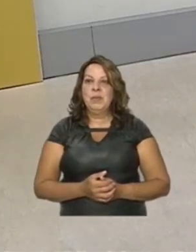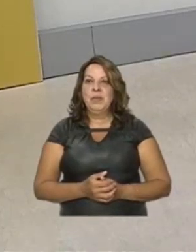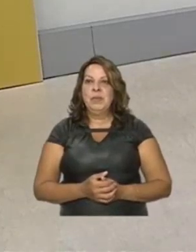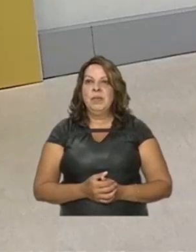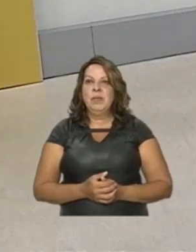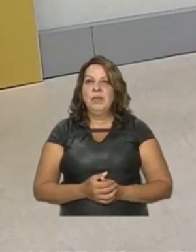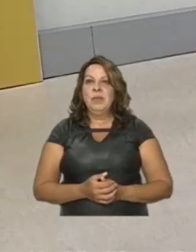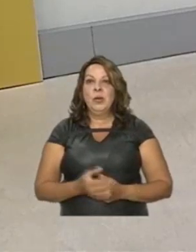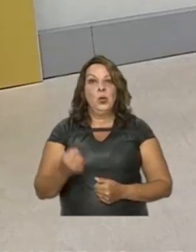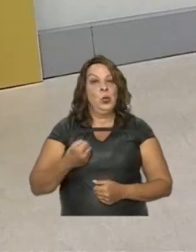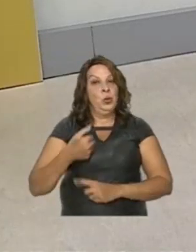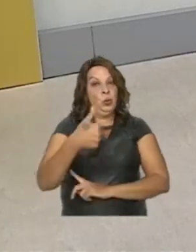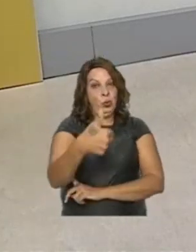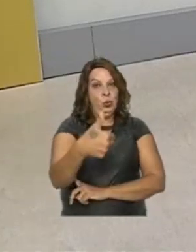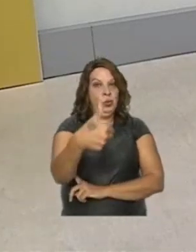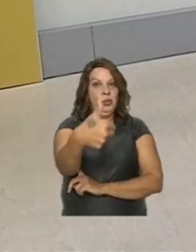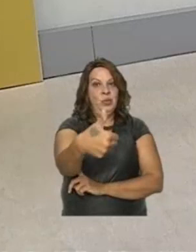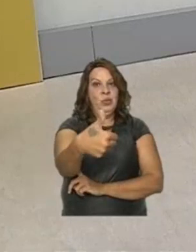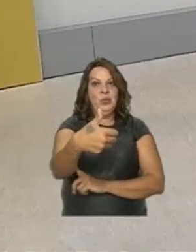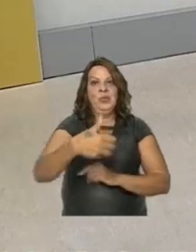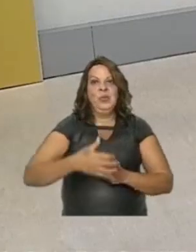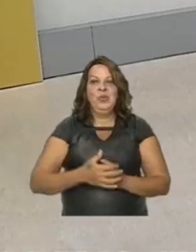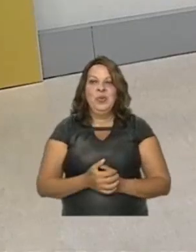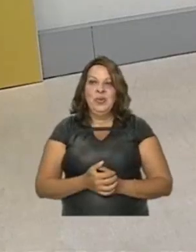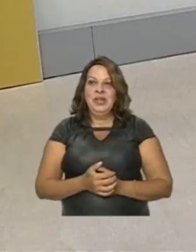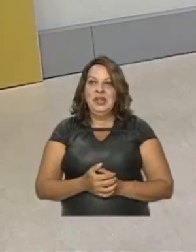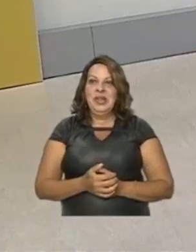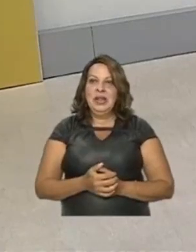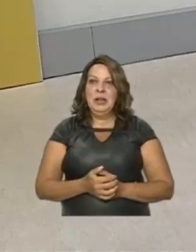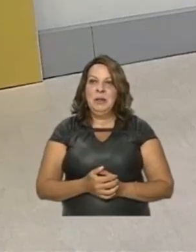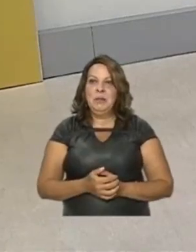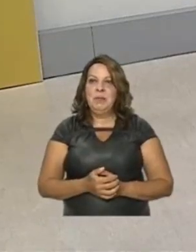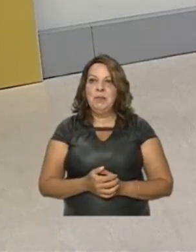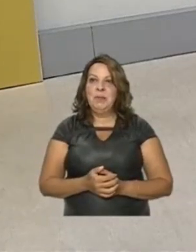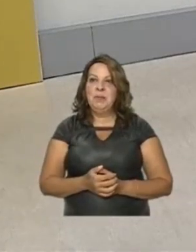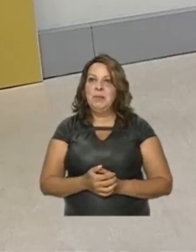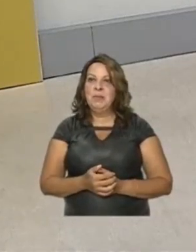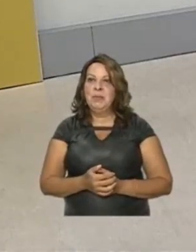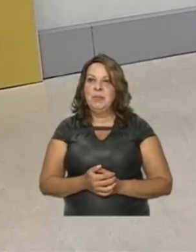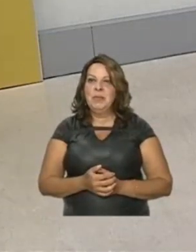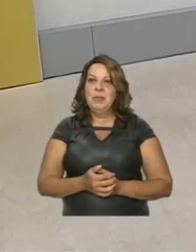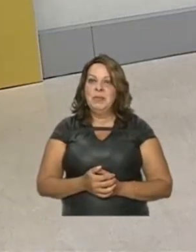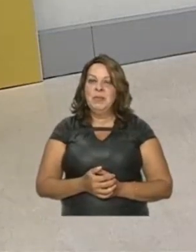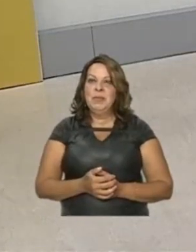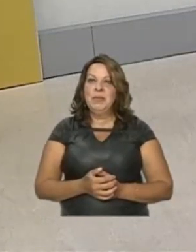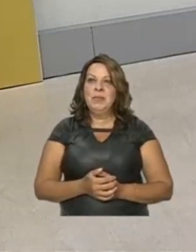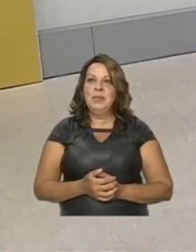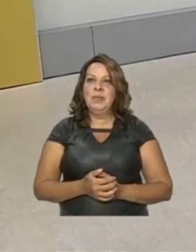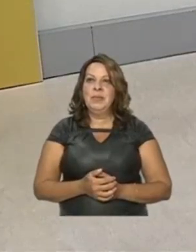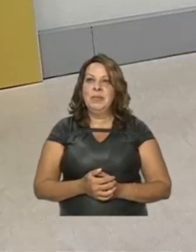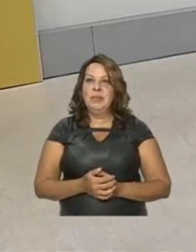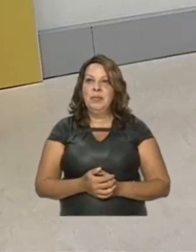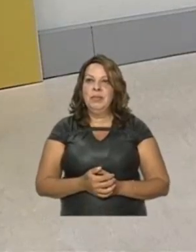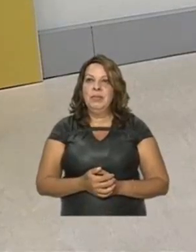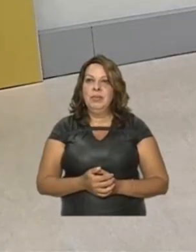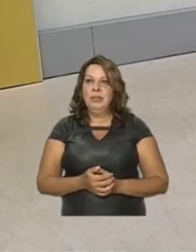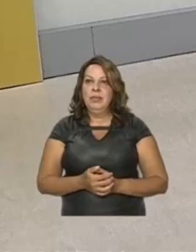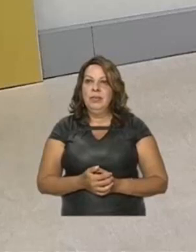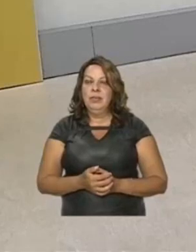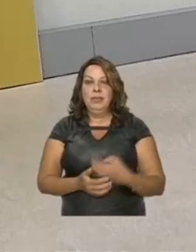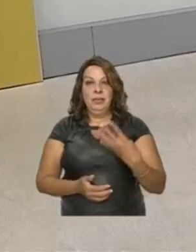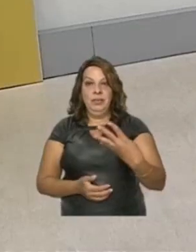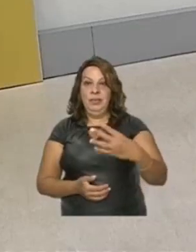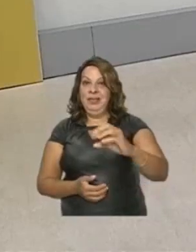tô chamando agora. Número 1, número 1, número 1. Número 1 tá sorteado, tá valendo o número 1. Vem bolinha